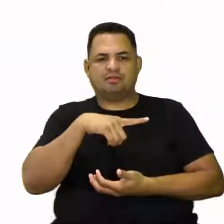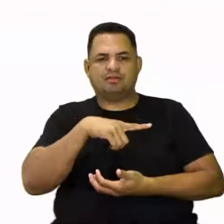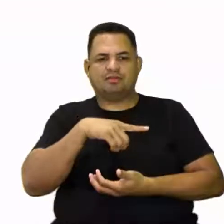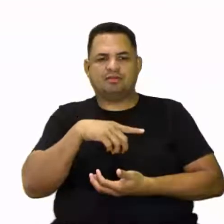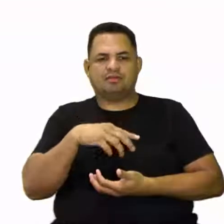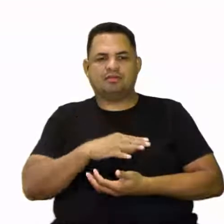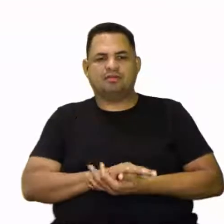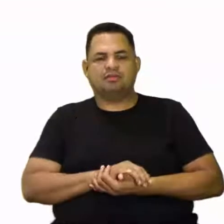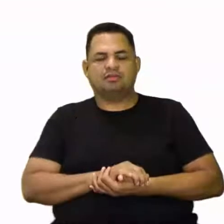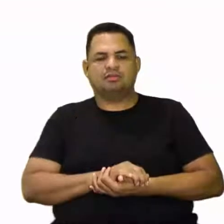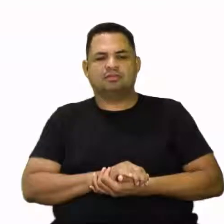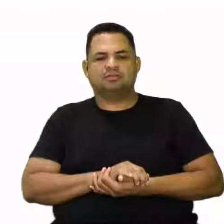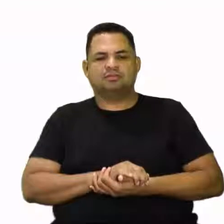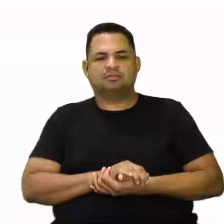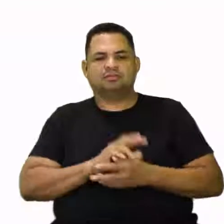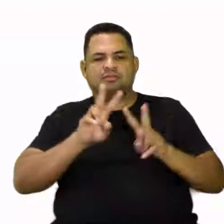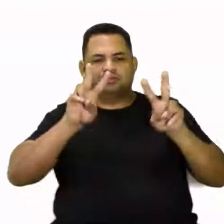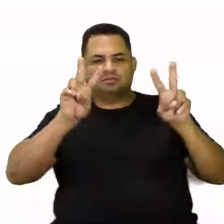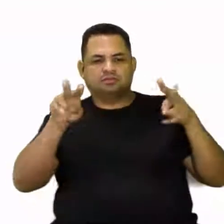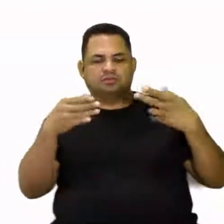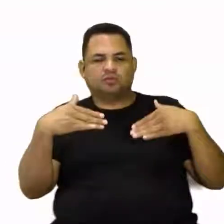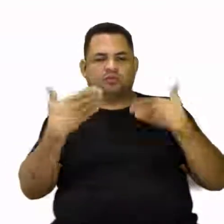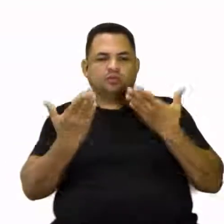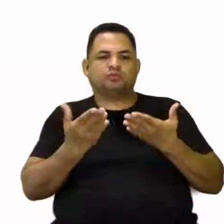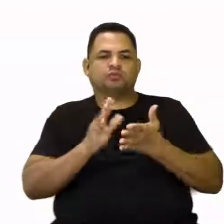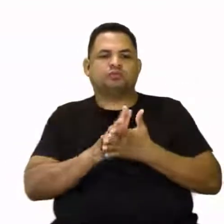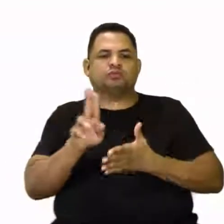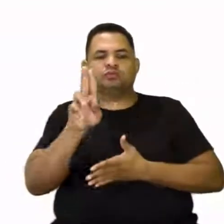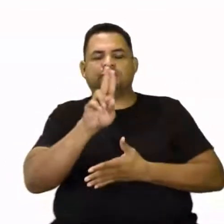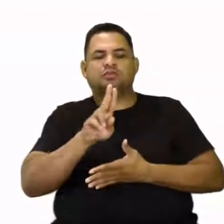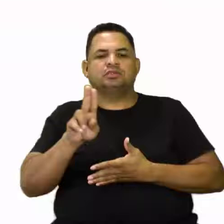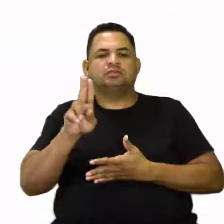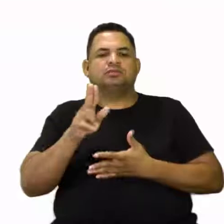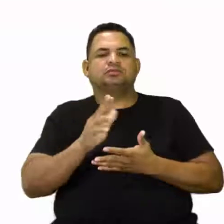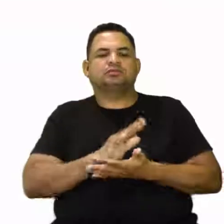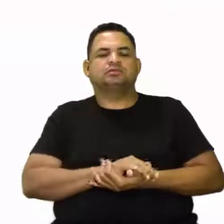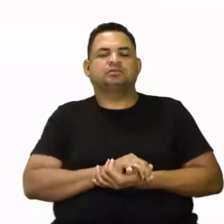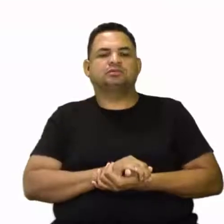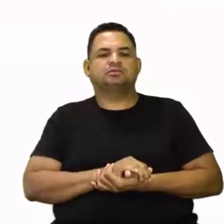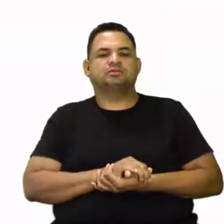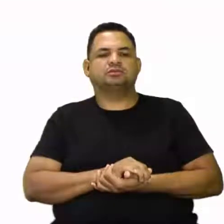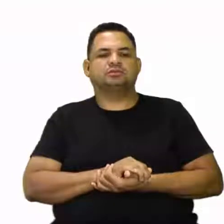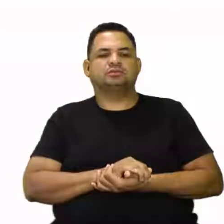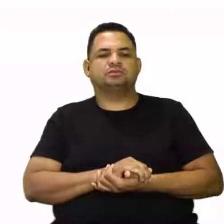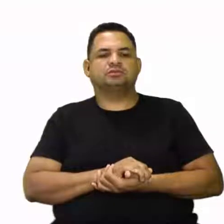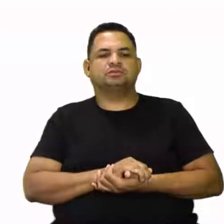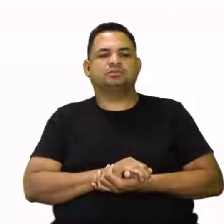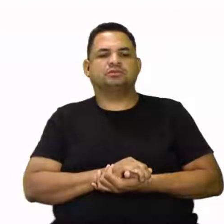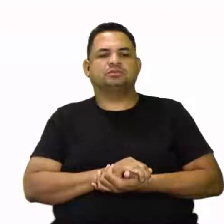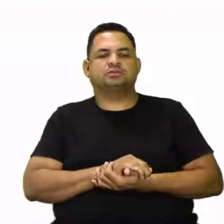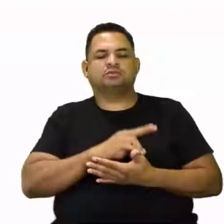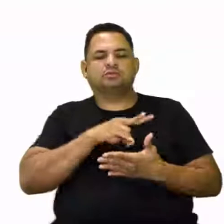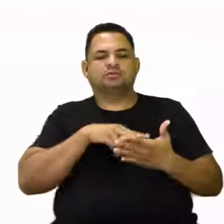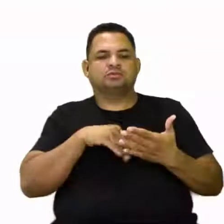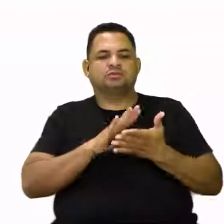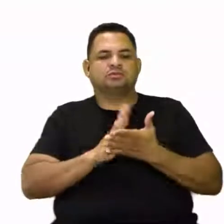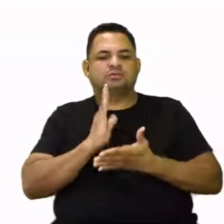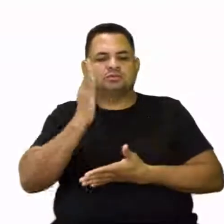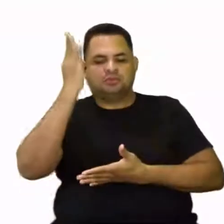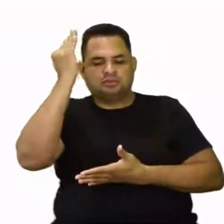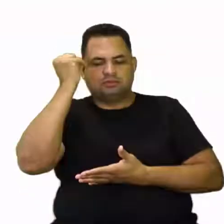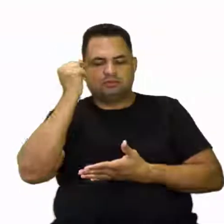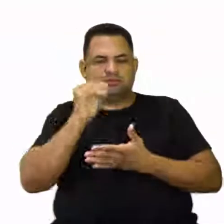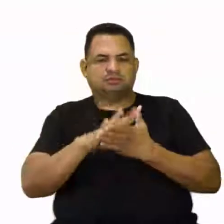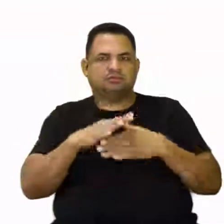uso das aspas. Quando ele faz esse uso das aspas, é ali o leitor já está sabendo que